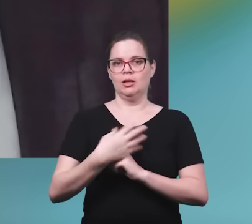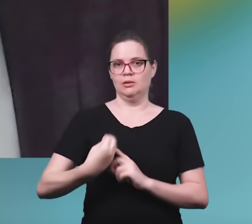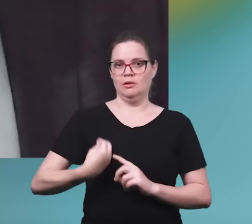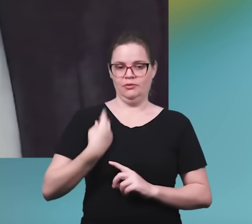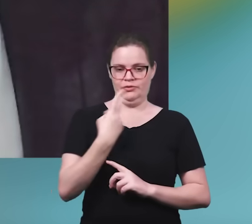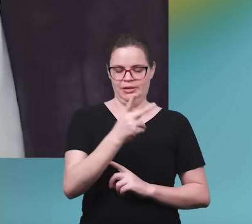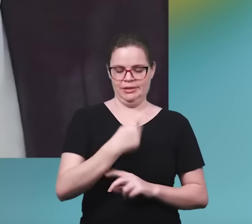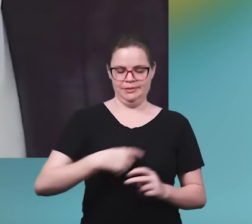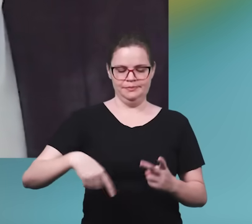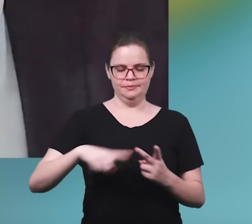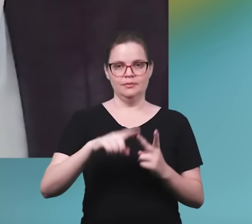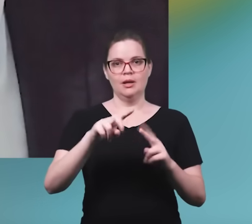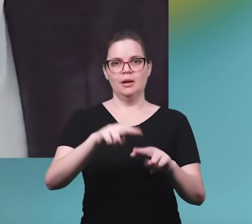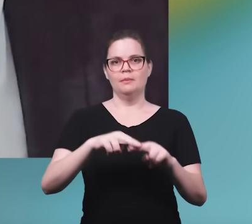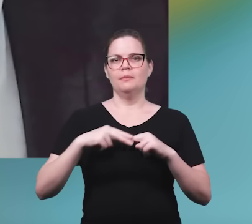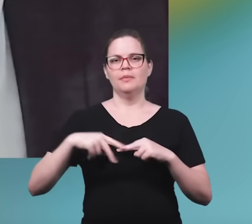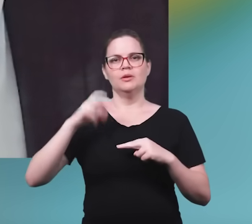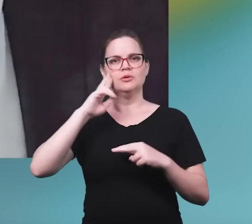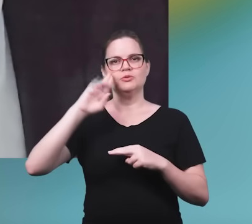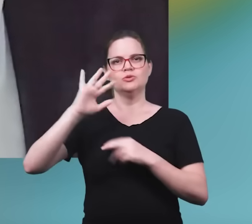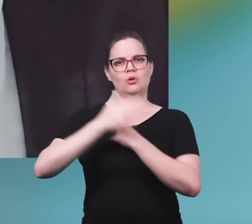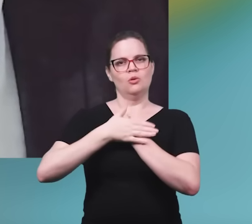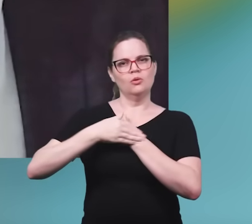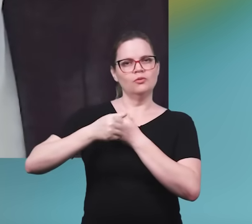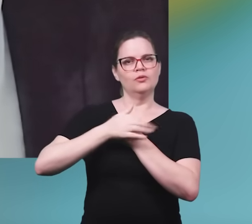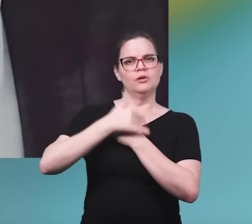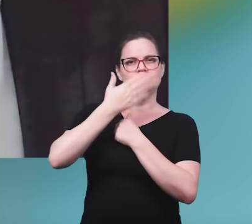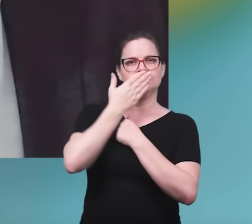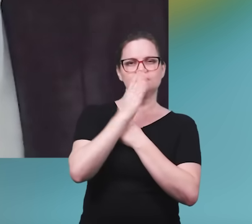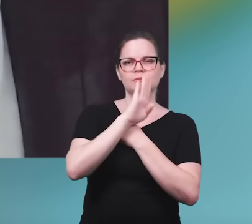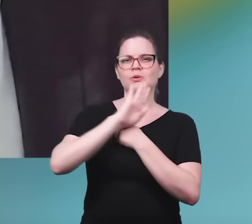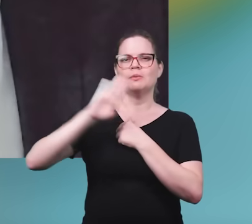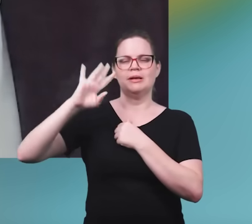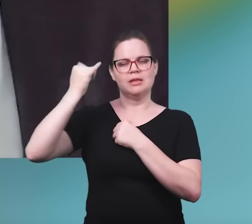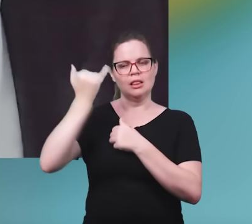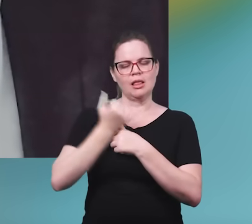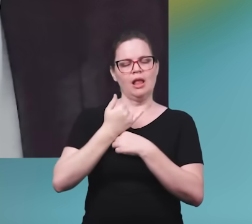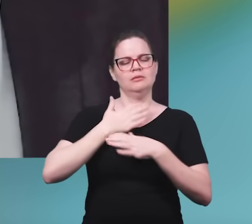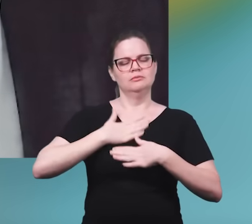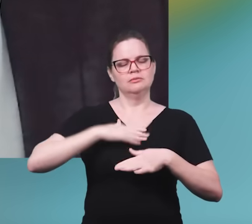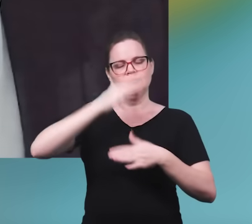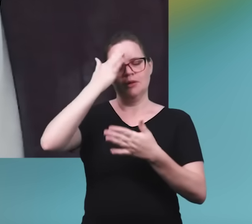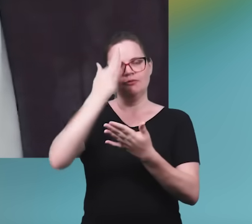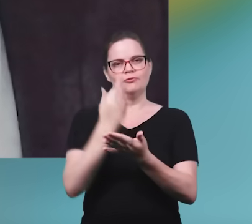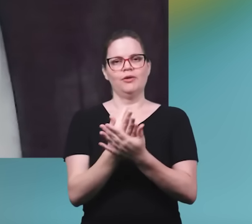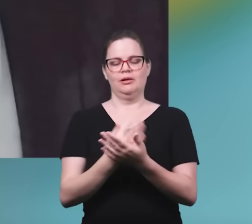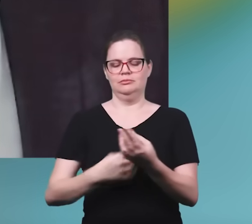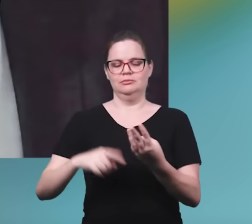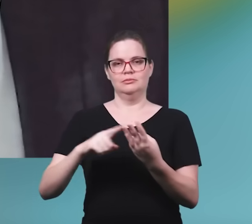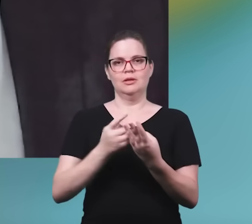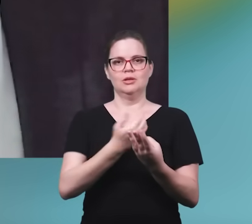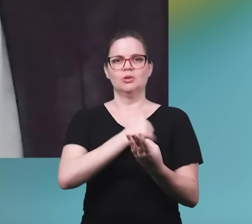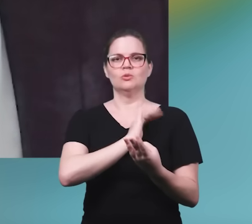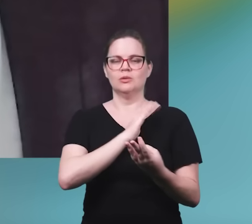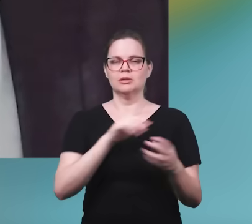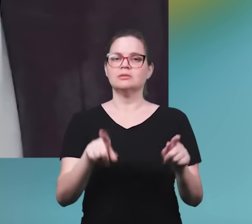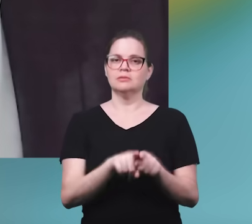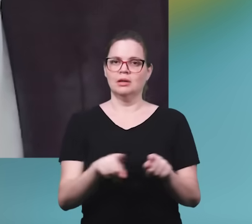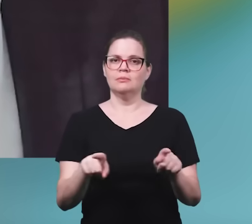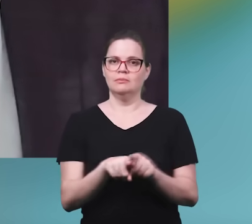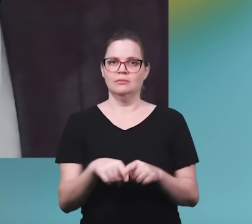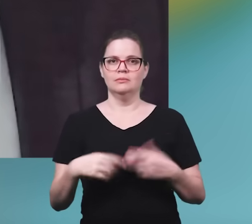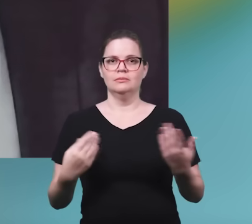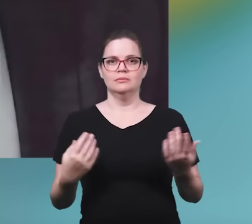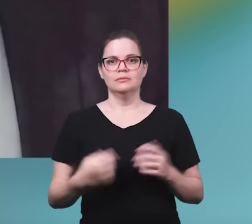livramento. Segundo, pela graça, o amor do Senhor e não lhe deixar padecer. E pela fé que o Senhor colocou